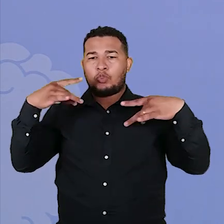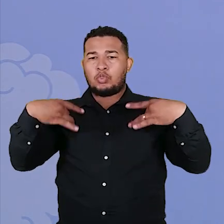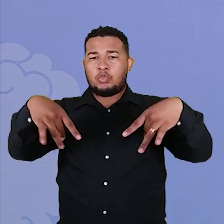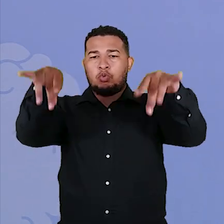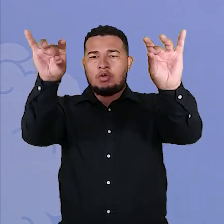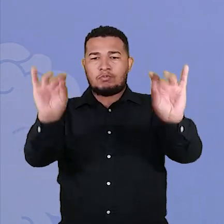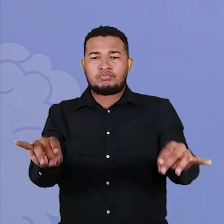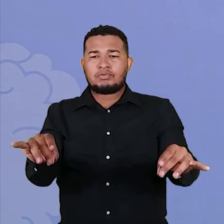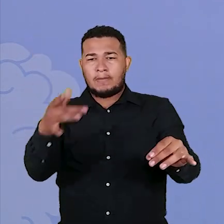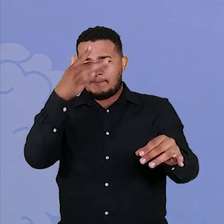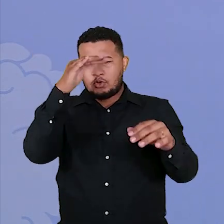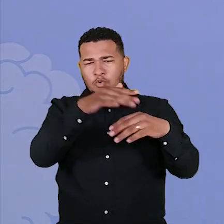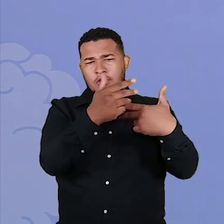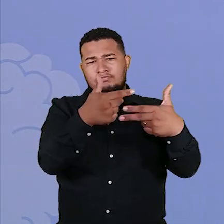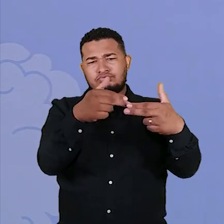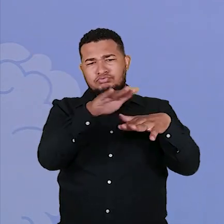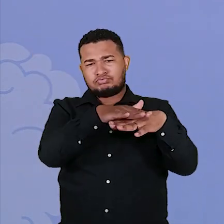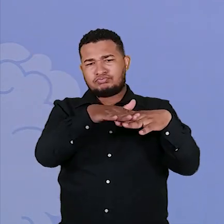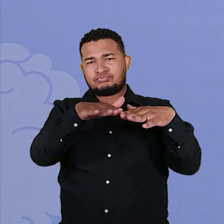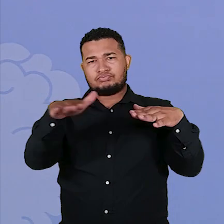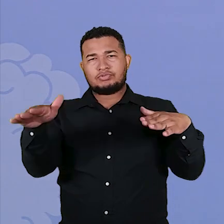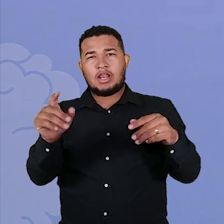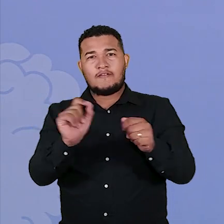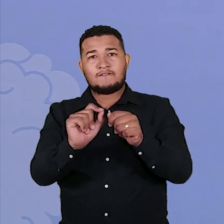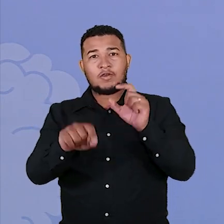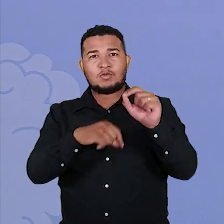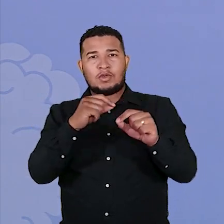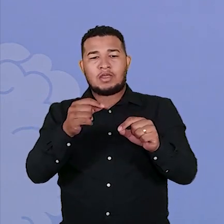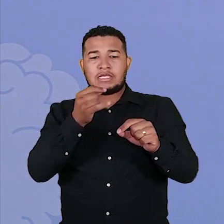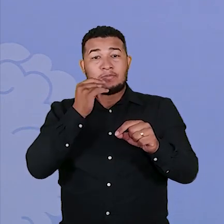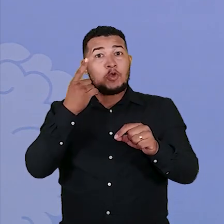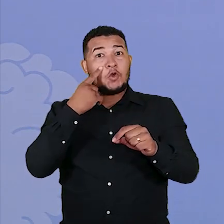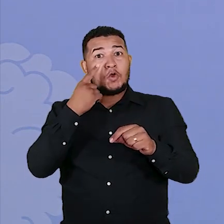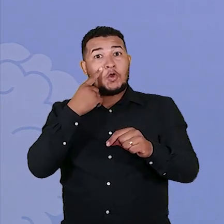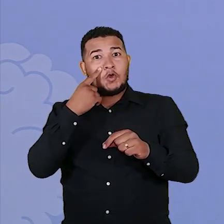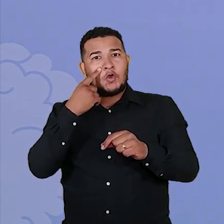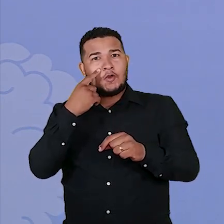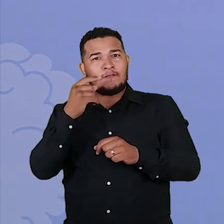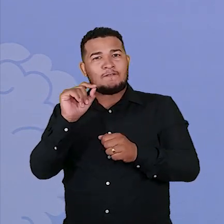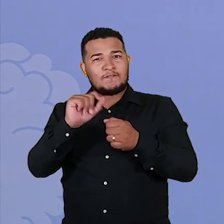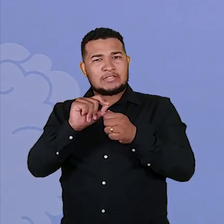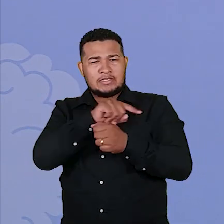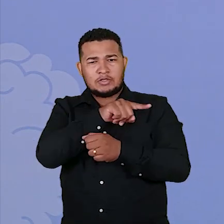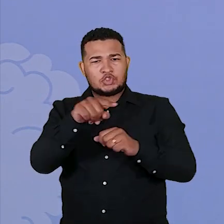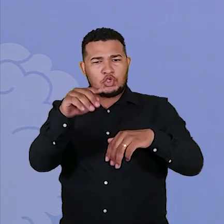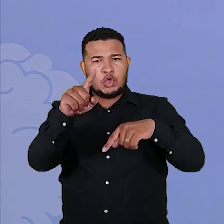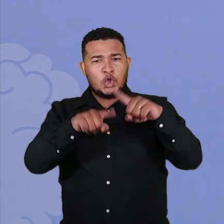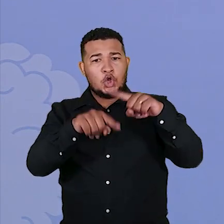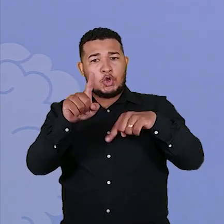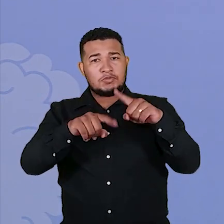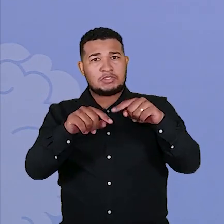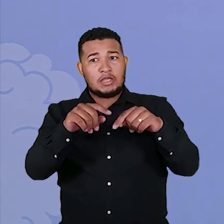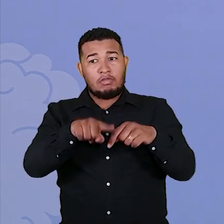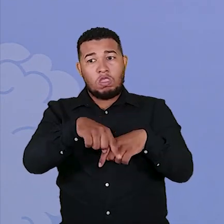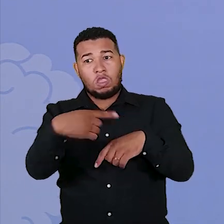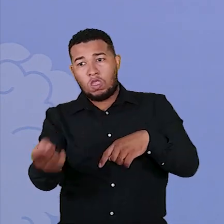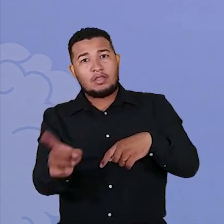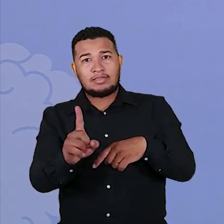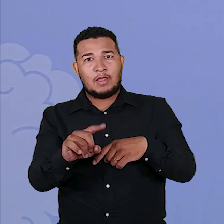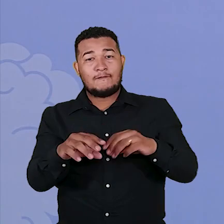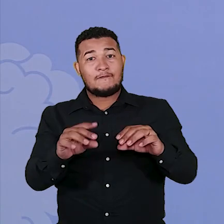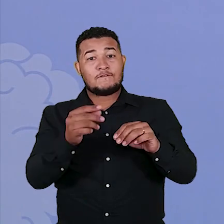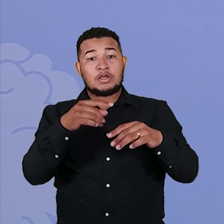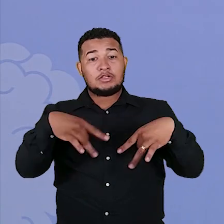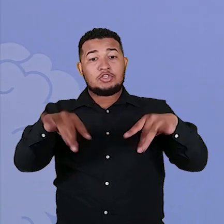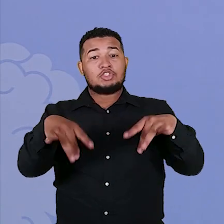toalha de mesa várias coisas em cima da sua mesa aí ele vai falar olho vou fazer aqui é um que esses objetos não